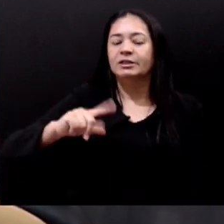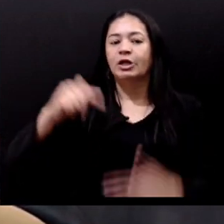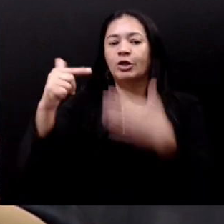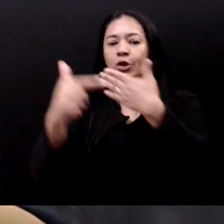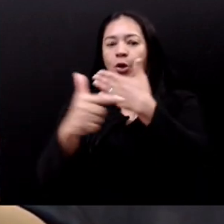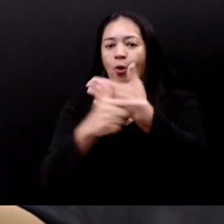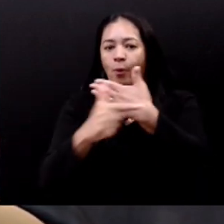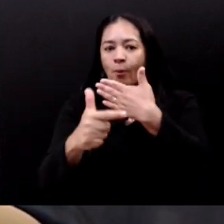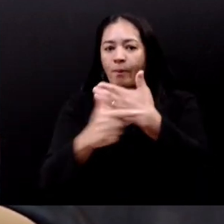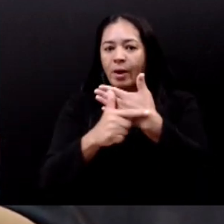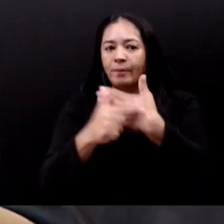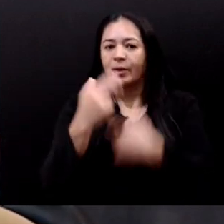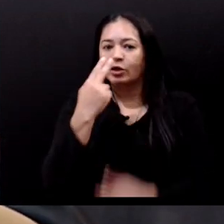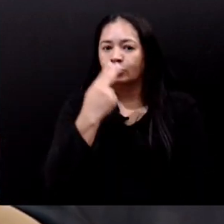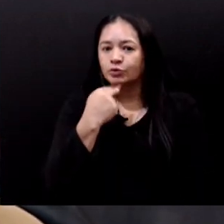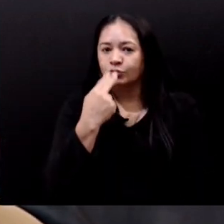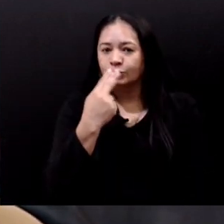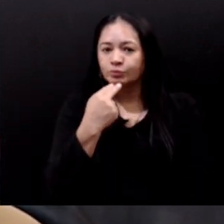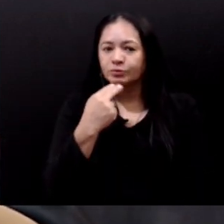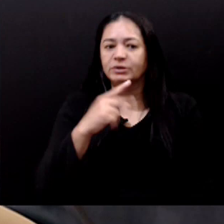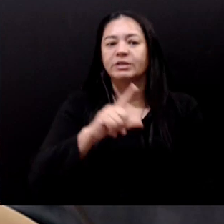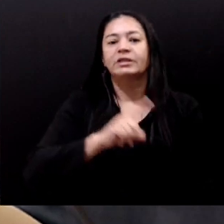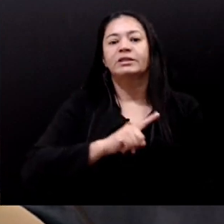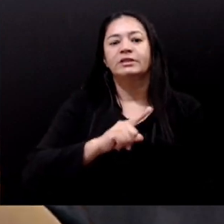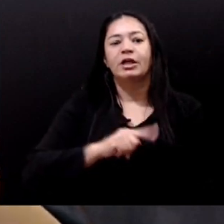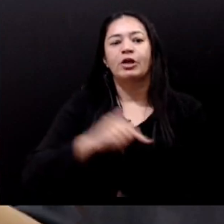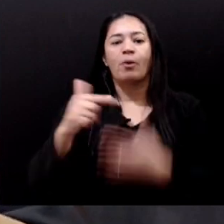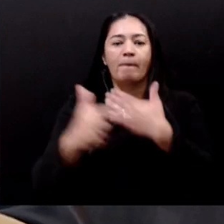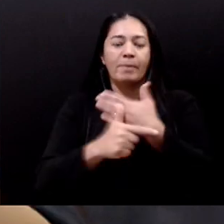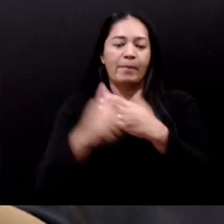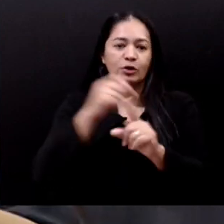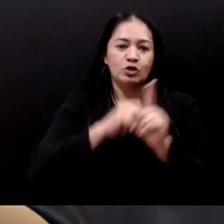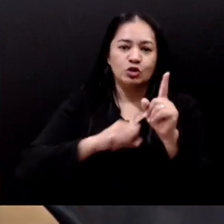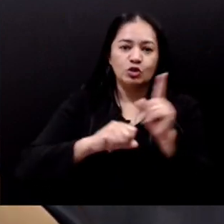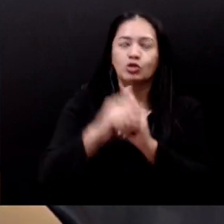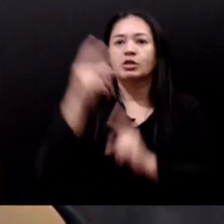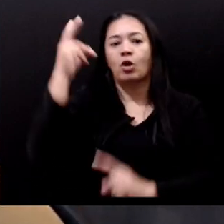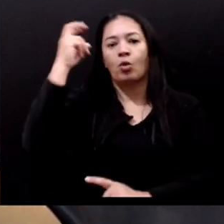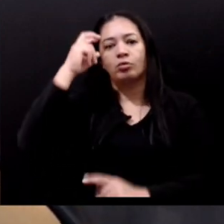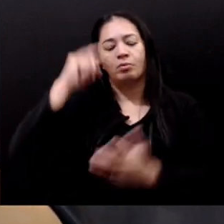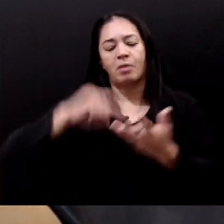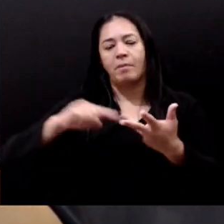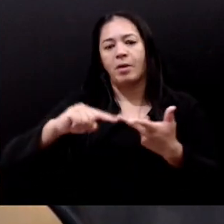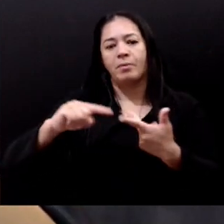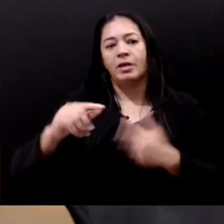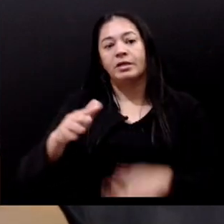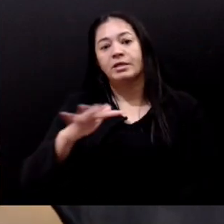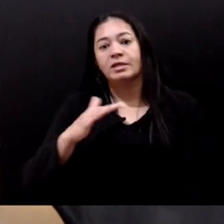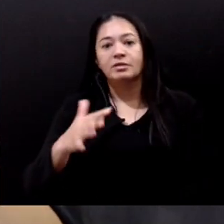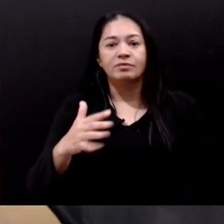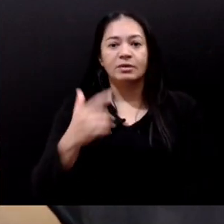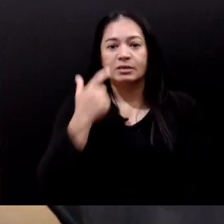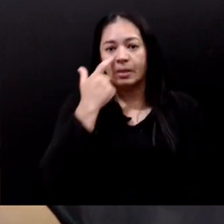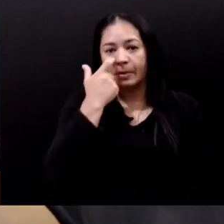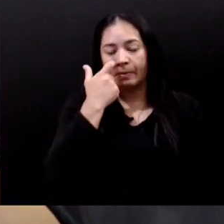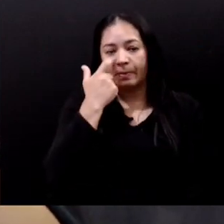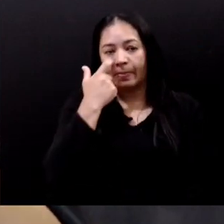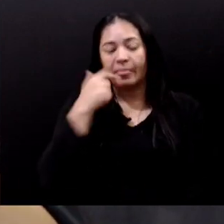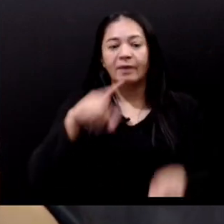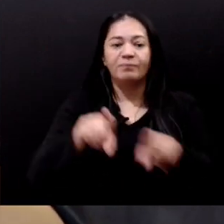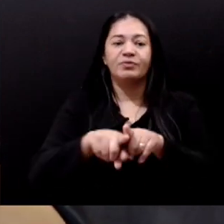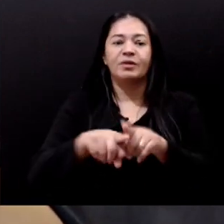nutricional, né, ele tem o seu papel social, ele tem seu Uhum. papel cultural e muitas vezes tem uma carga de significado pessoal